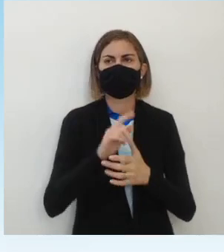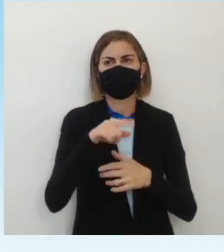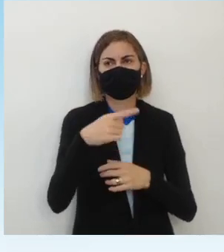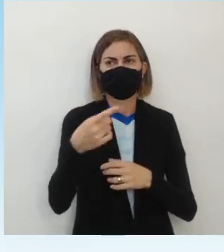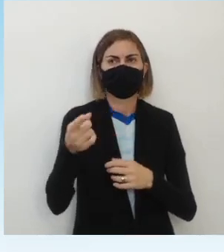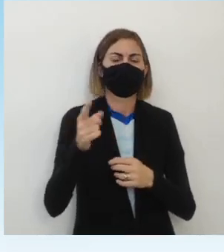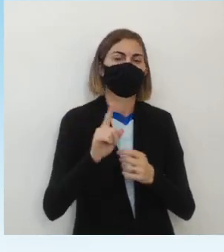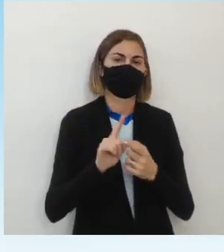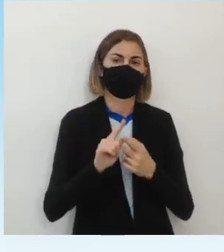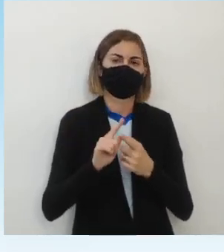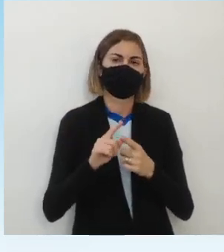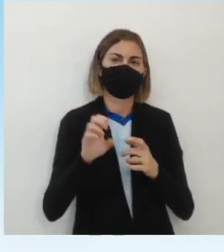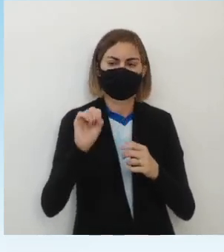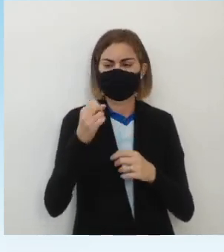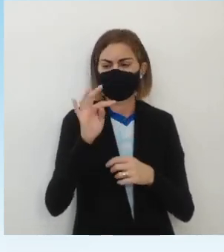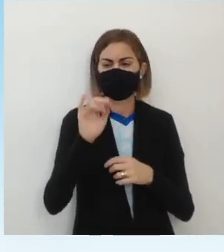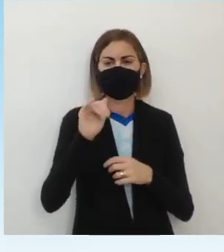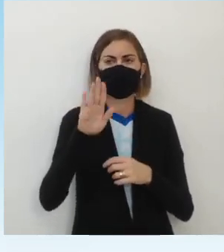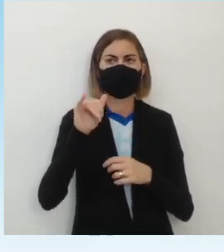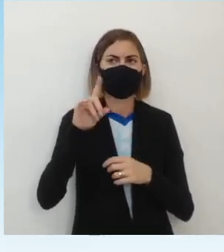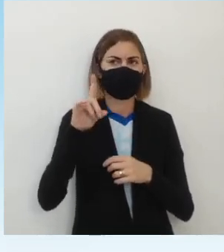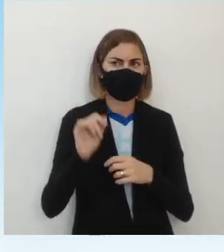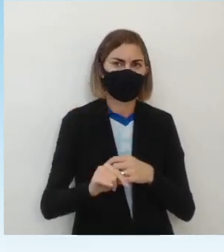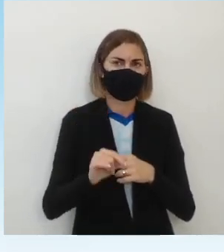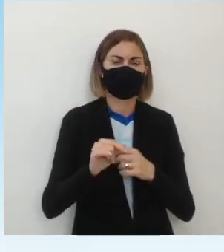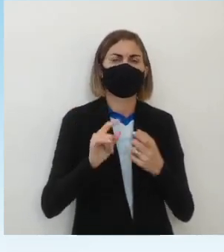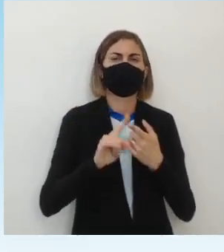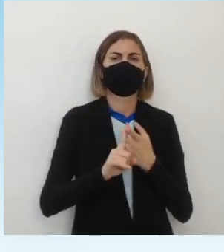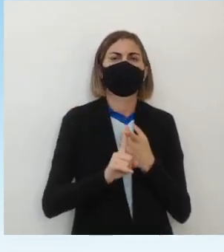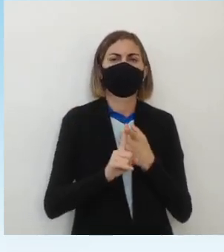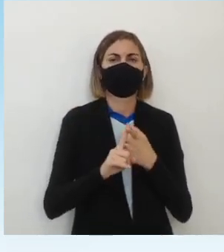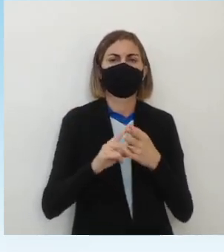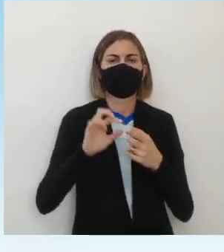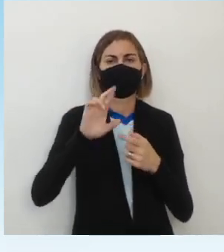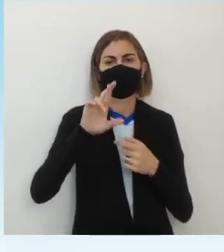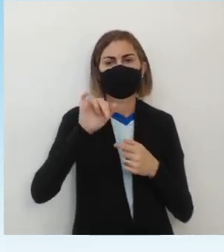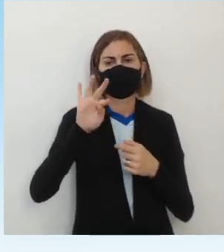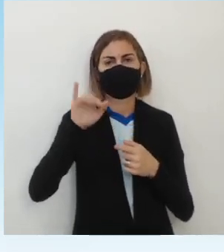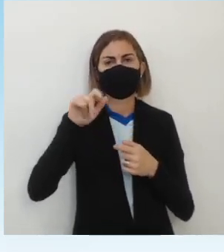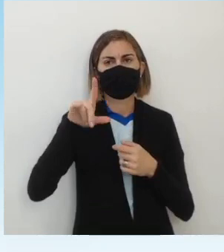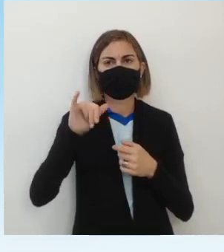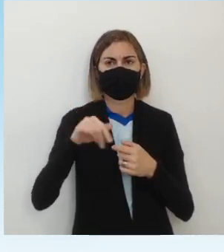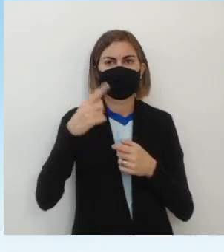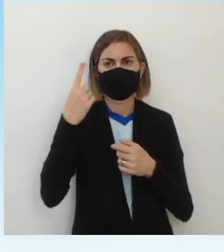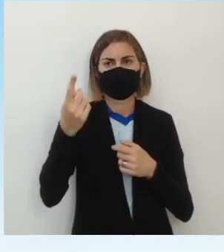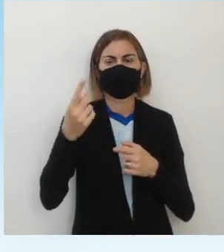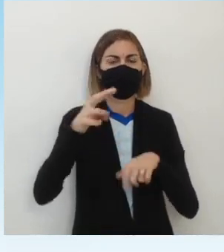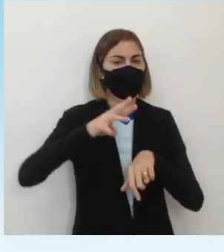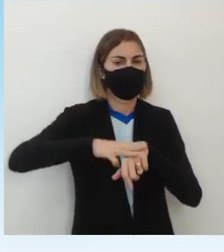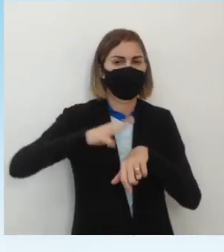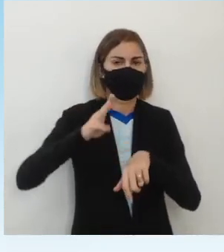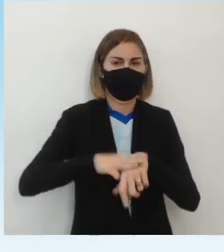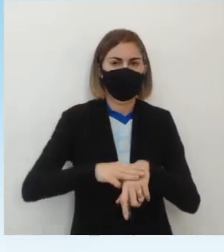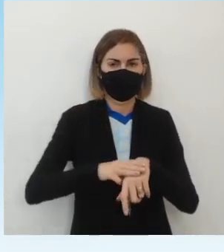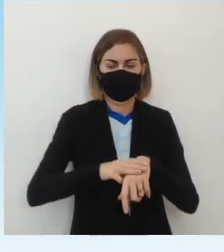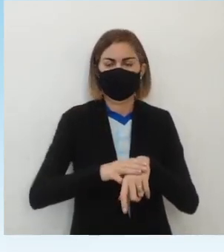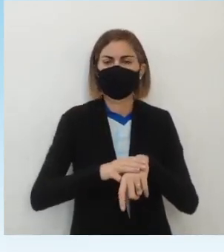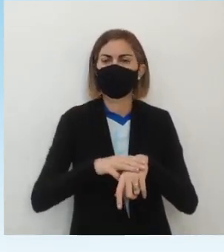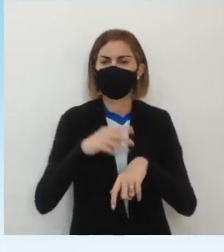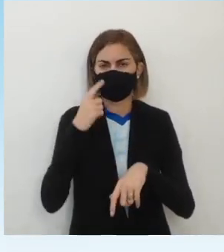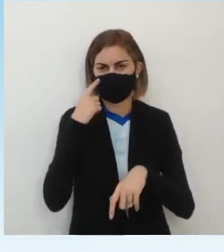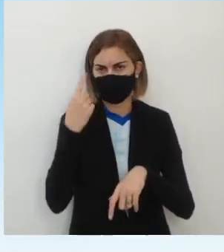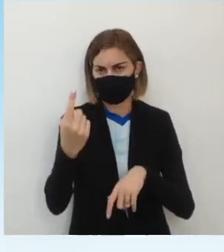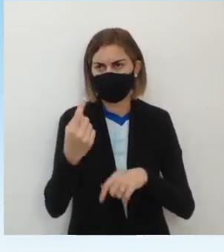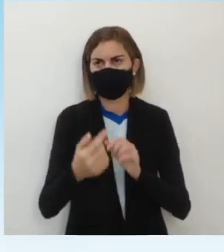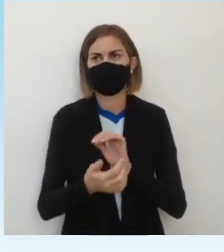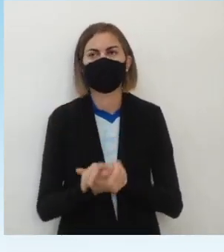à grande estabilidade do retículo cristalino metálico, tá certo? Então,